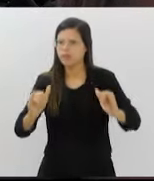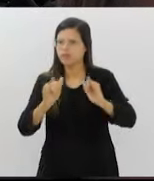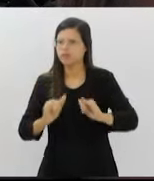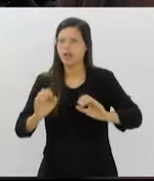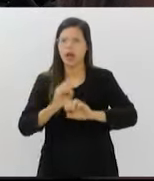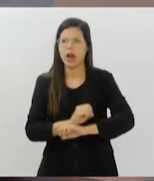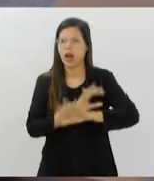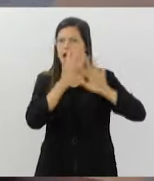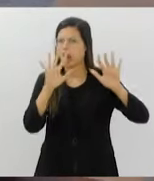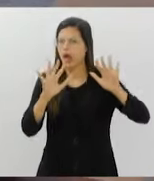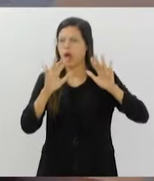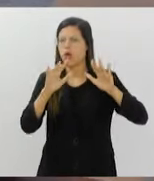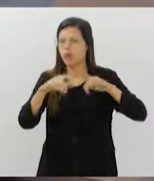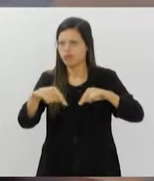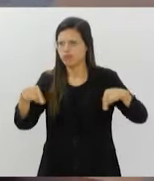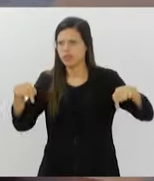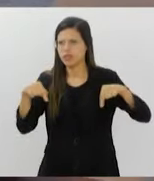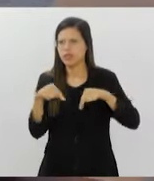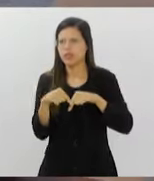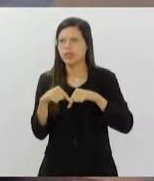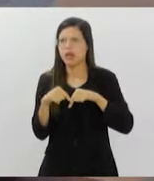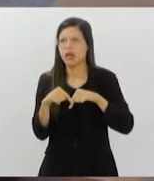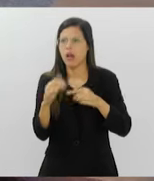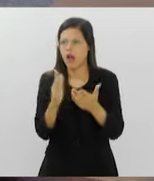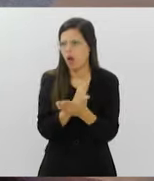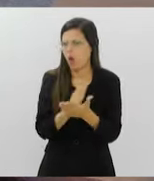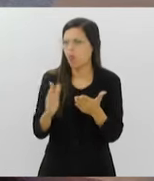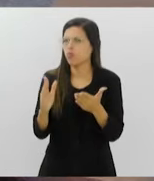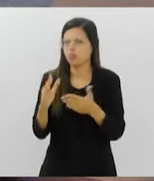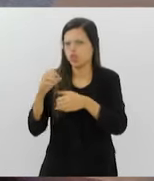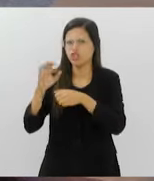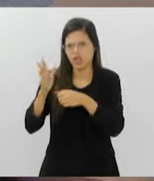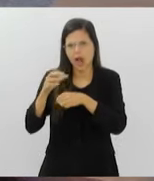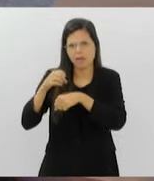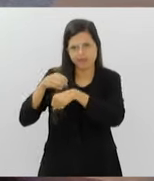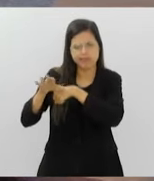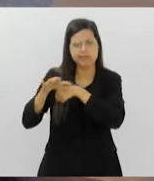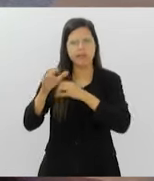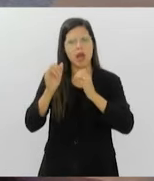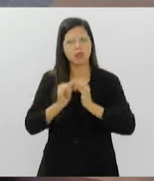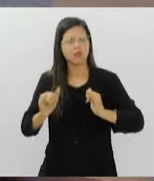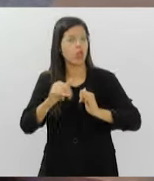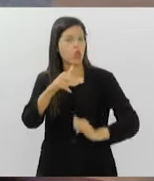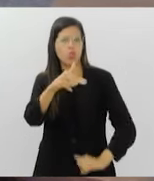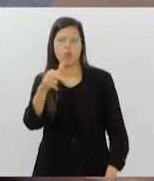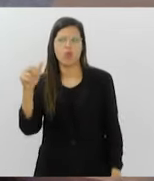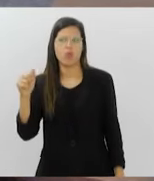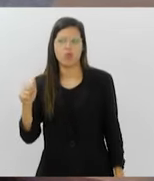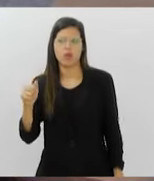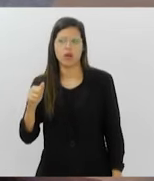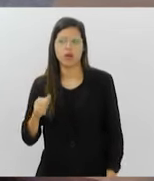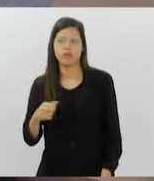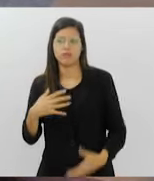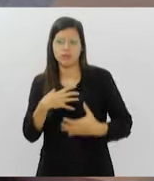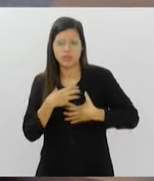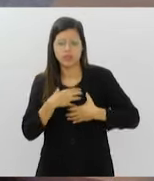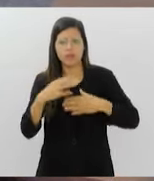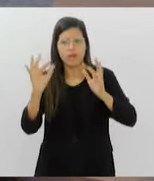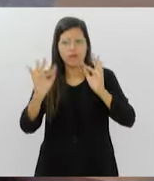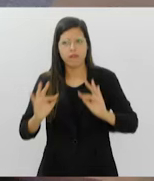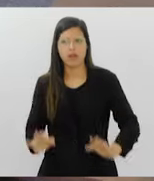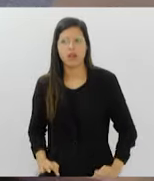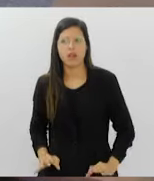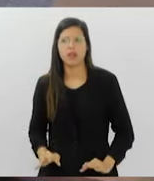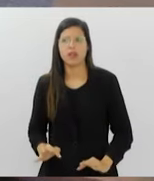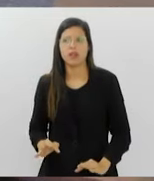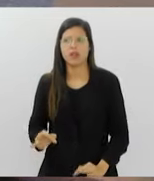intimidade da gente ali no gabinete, e para alguns externo publicamente. Nunca. Fico feliz e lisonjeado, claro, um matuto que saiu